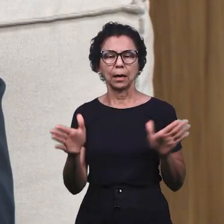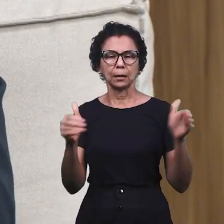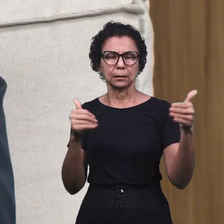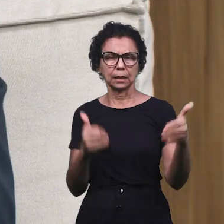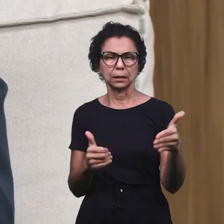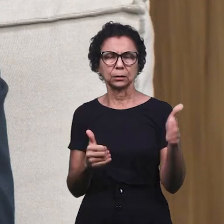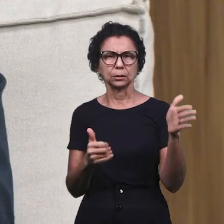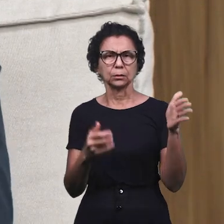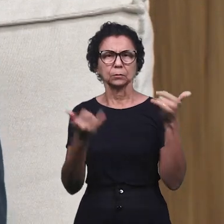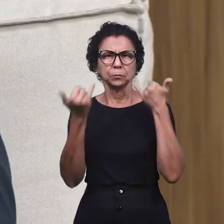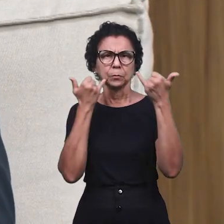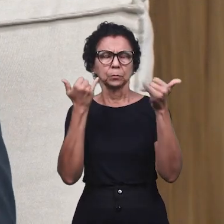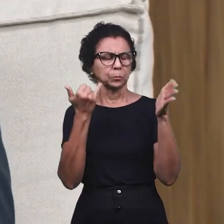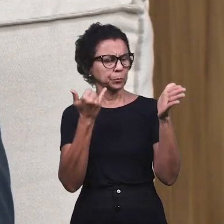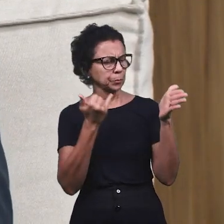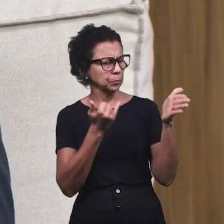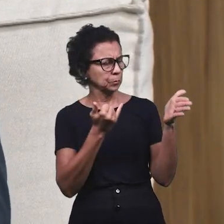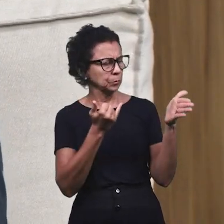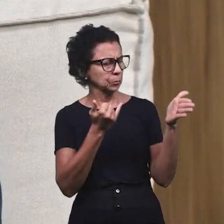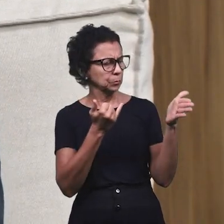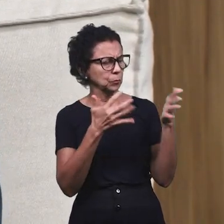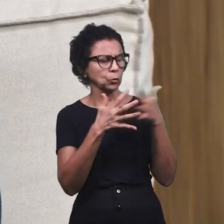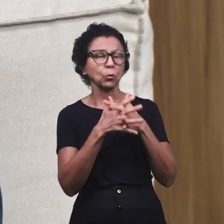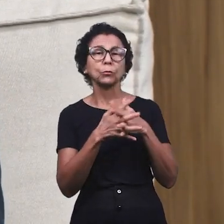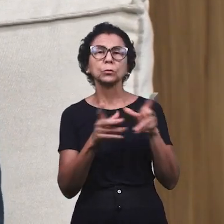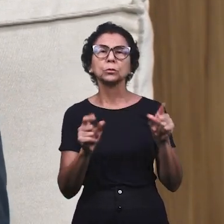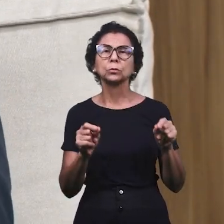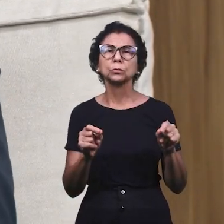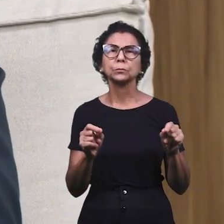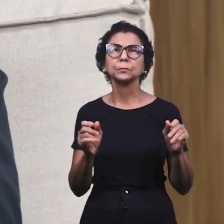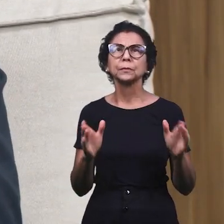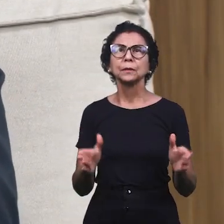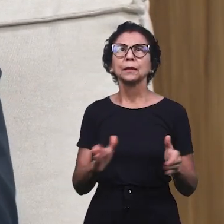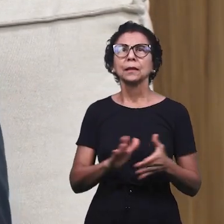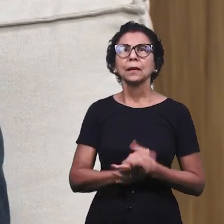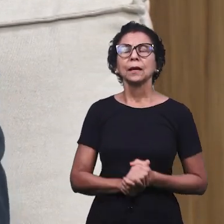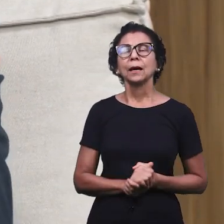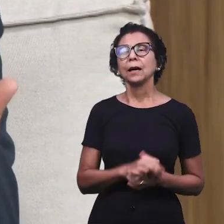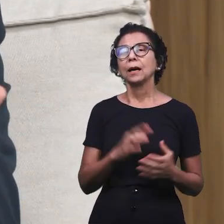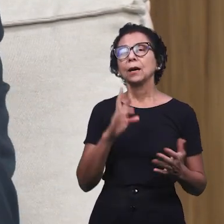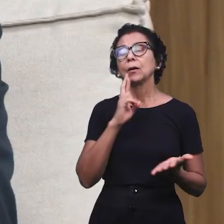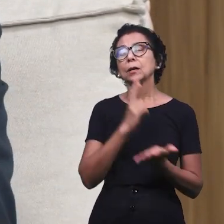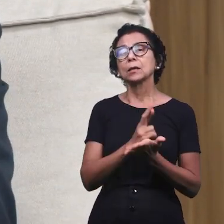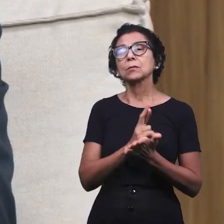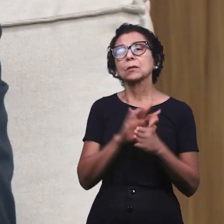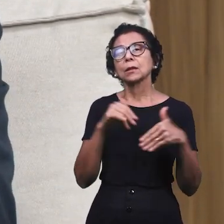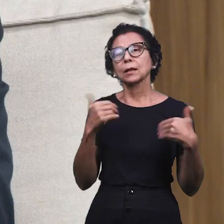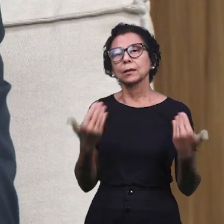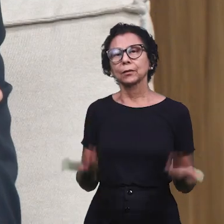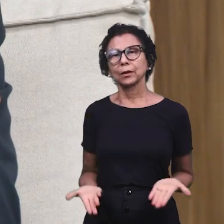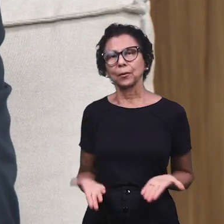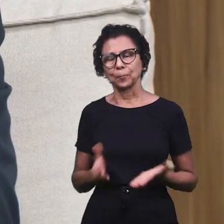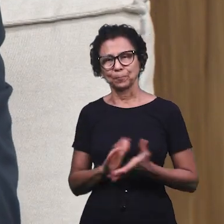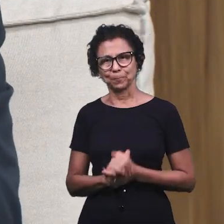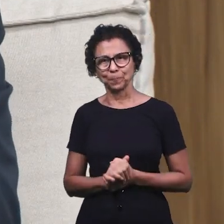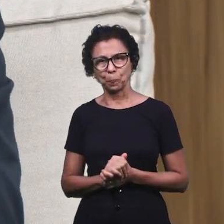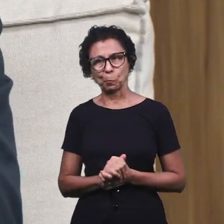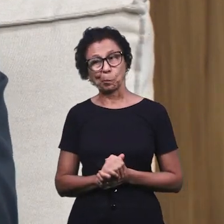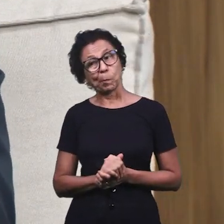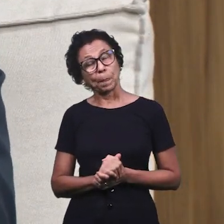decisão, o que o importador, o que a lojinha vai fazer? Ela vai inclinar para aquele que é o menor